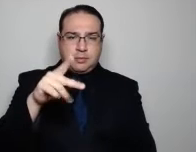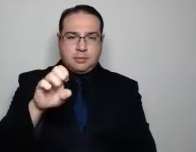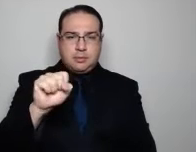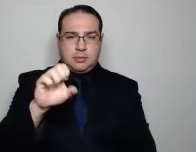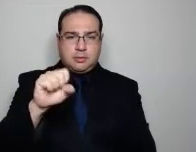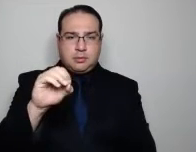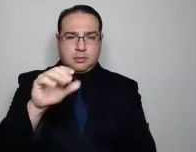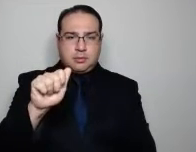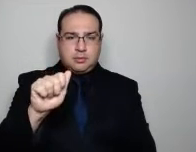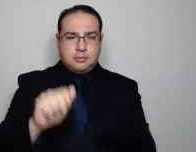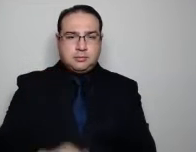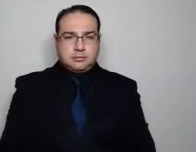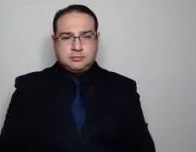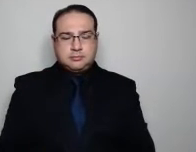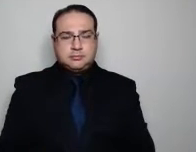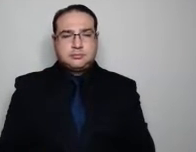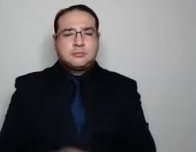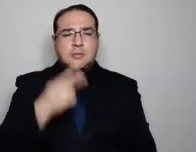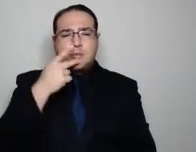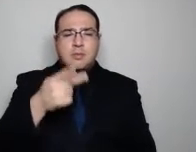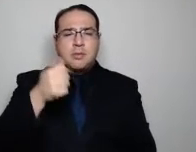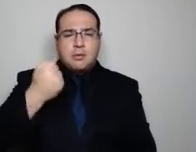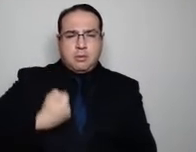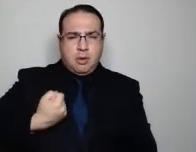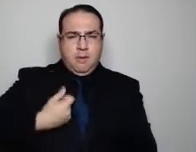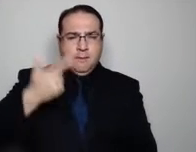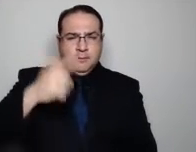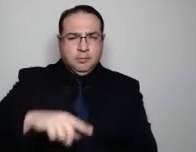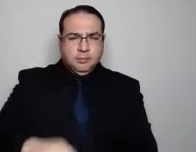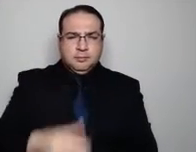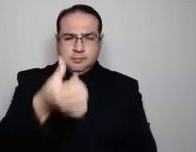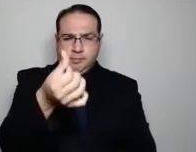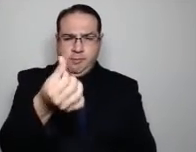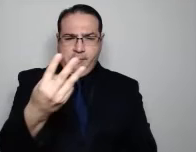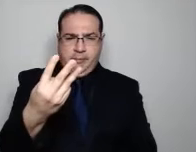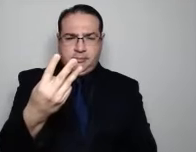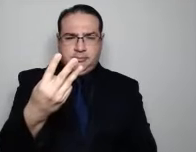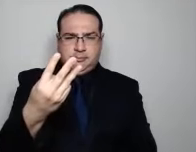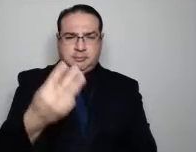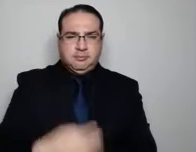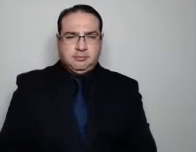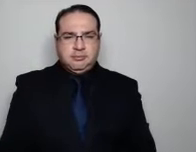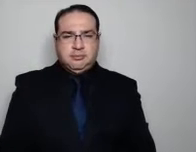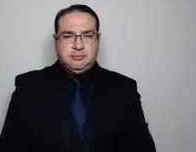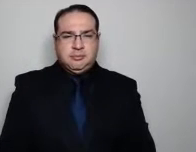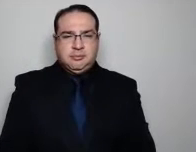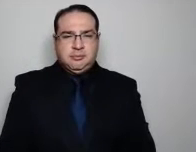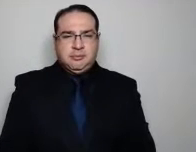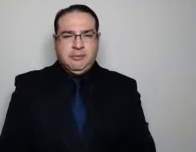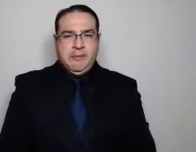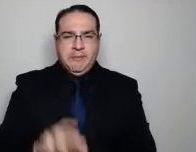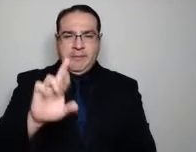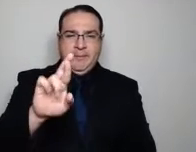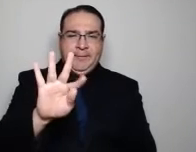Pode repetir o número dele? É o 63. Doutor Renato Augusto Paiva,